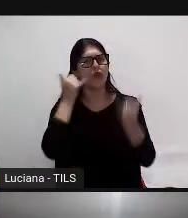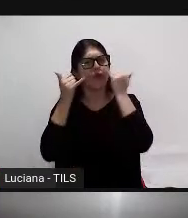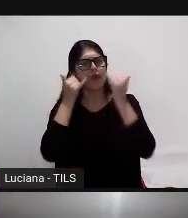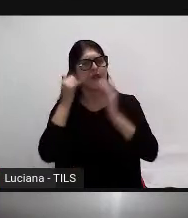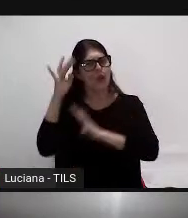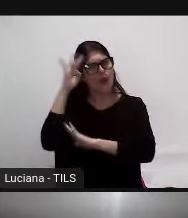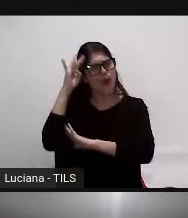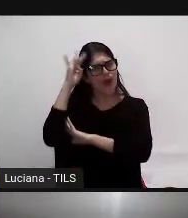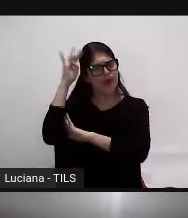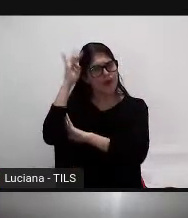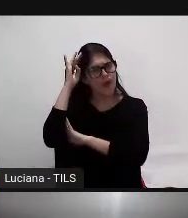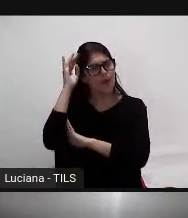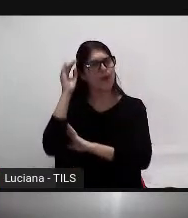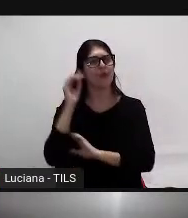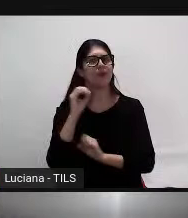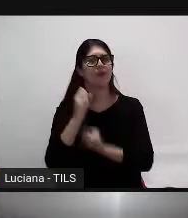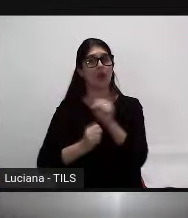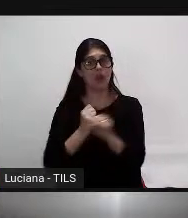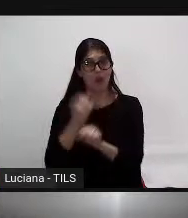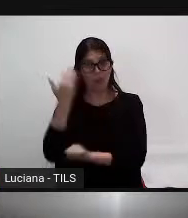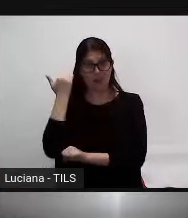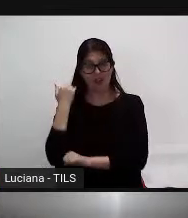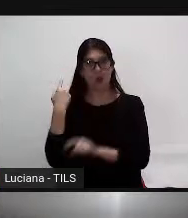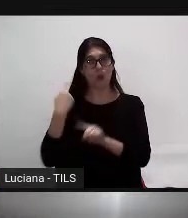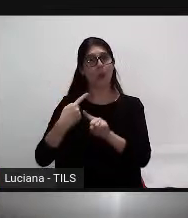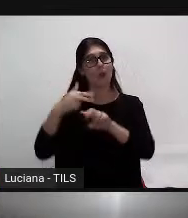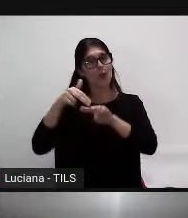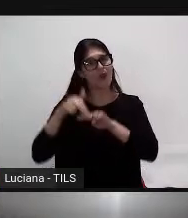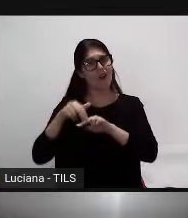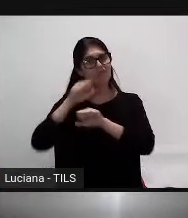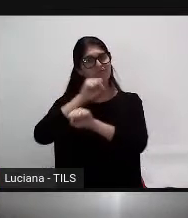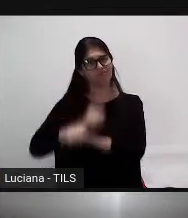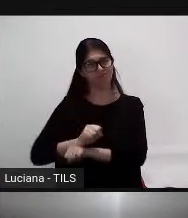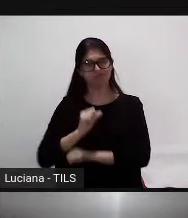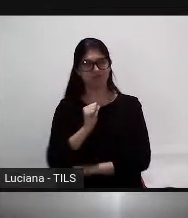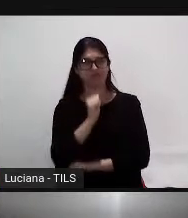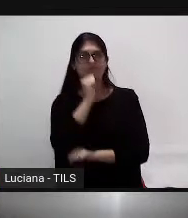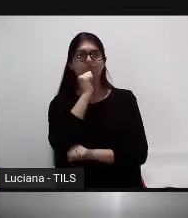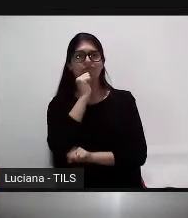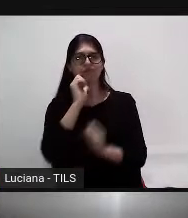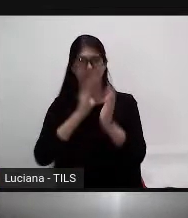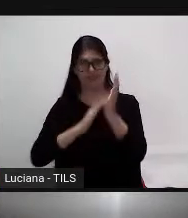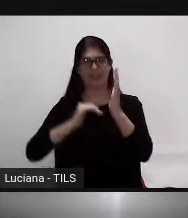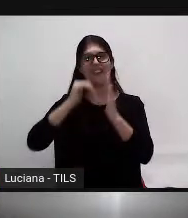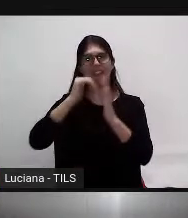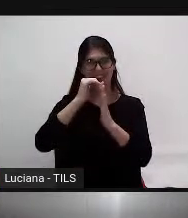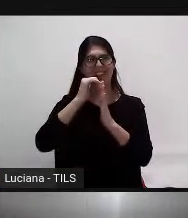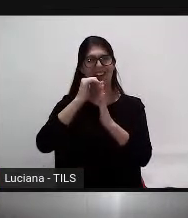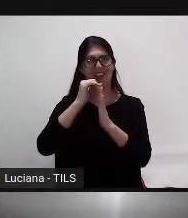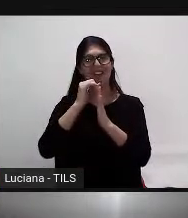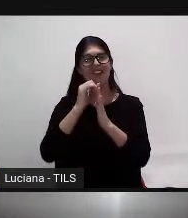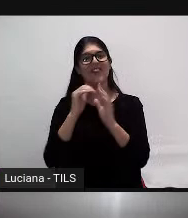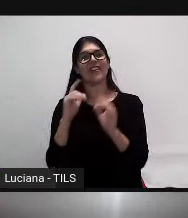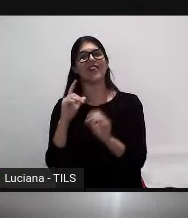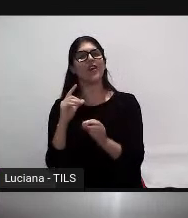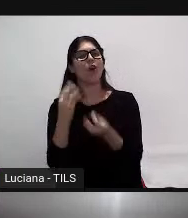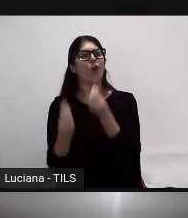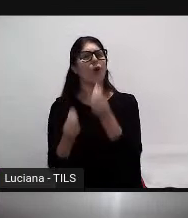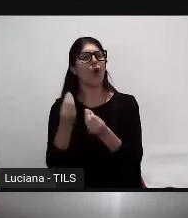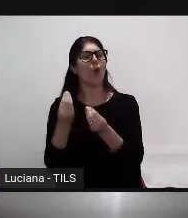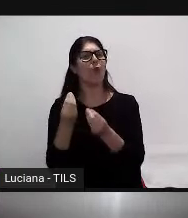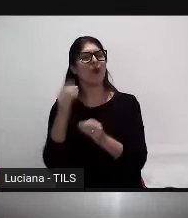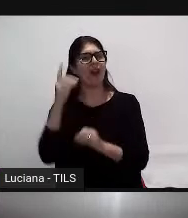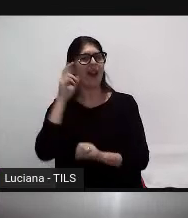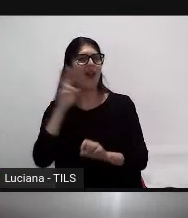o ano passado, com a suspensão do calendário, o sistema acadêmico que nós utilizamos, que é o SIGAR, ele